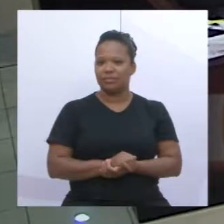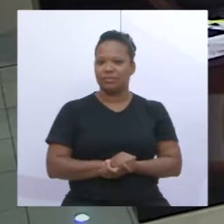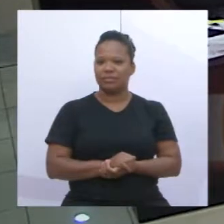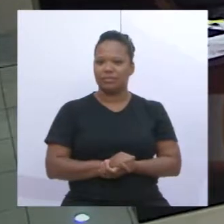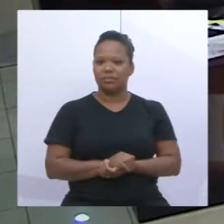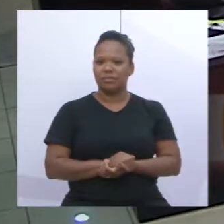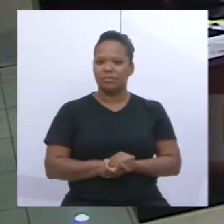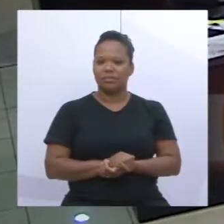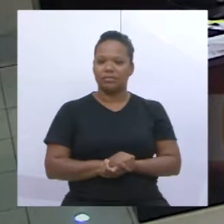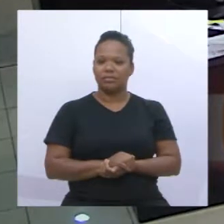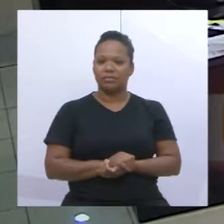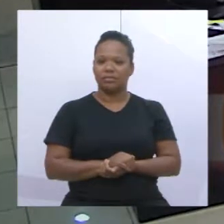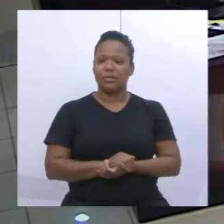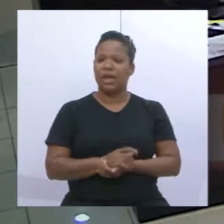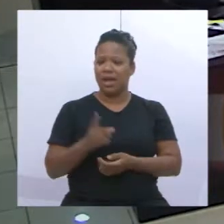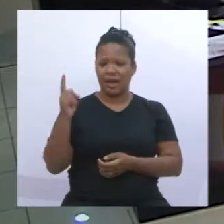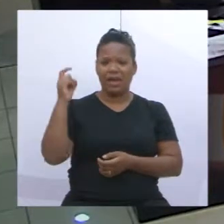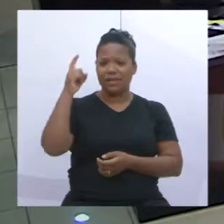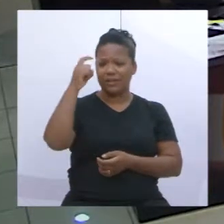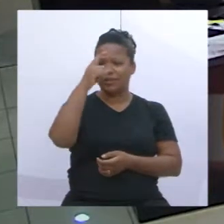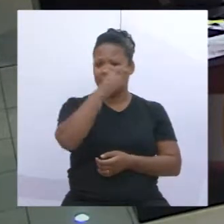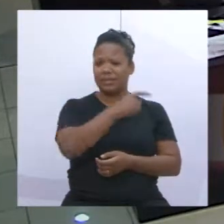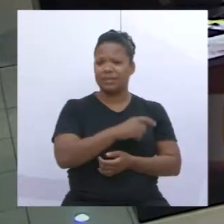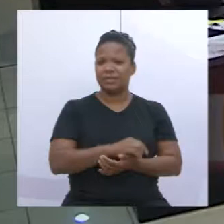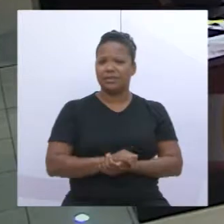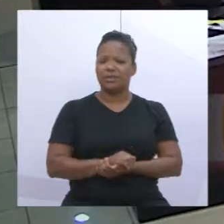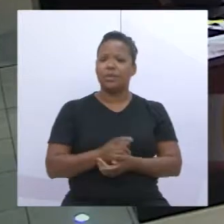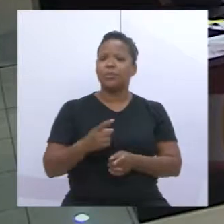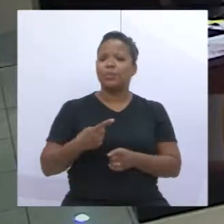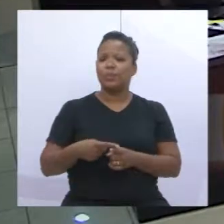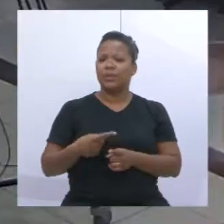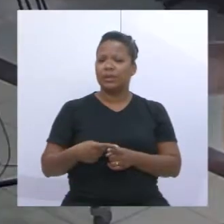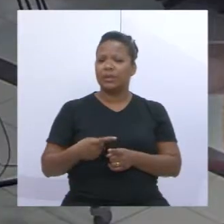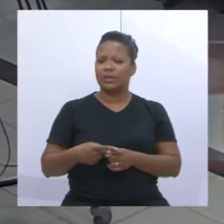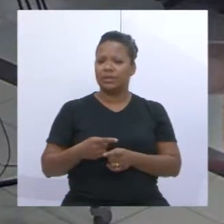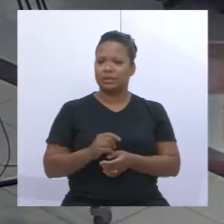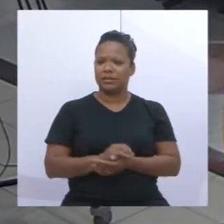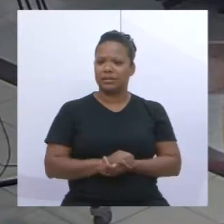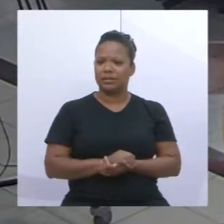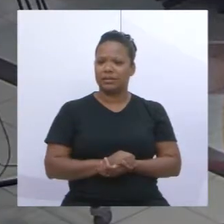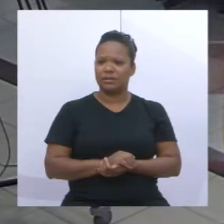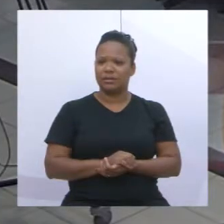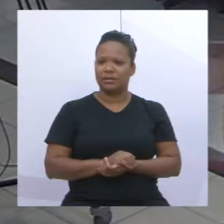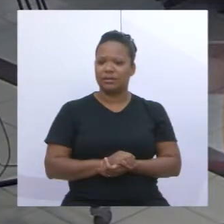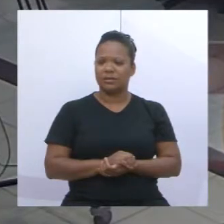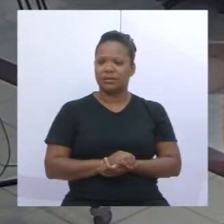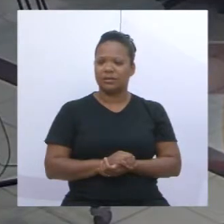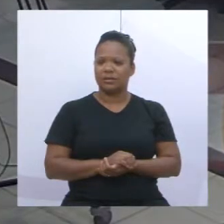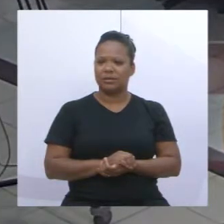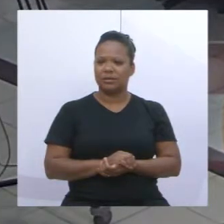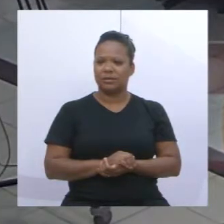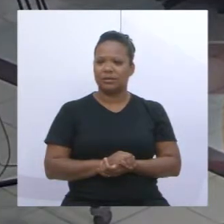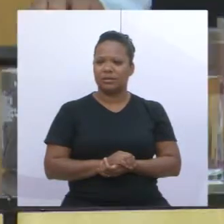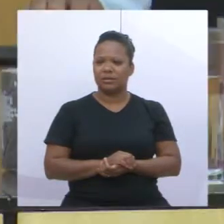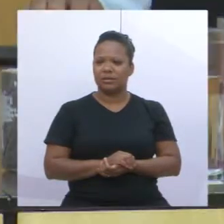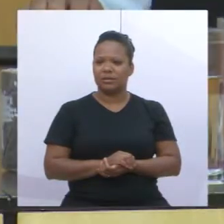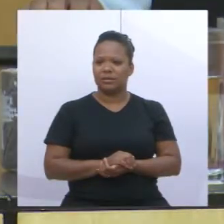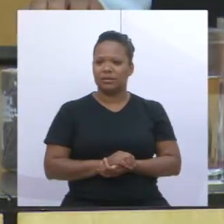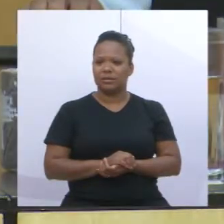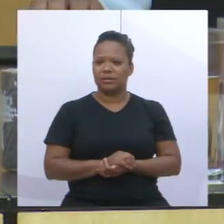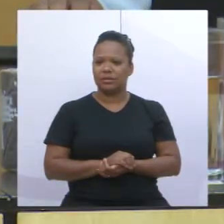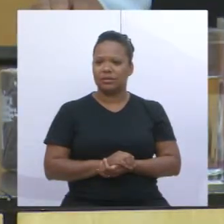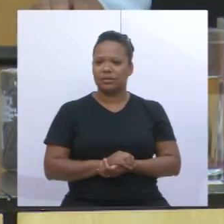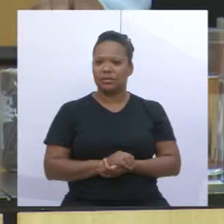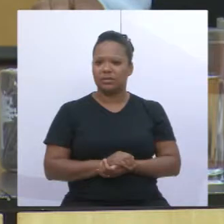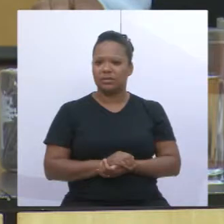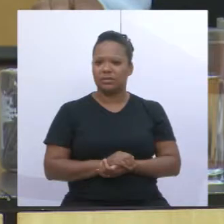lá. É uma situação muito difícil, porque quando se fala que nós não